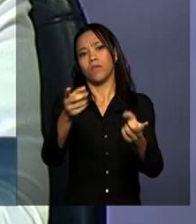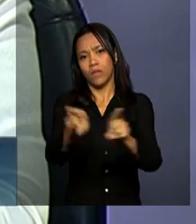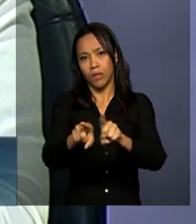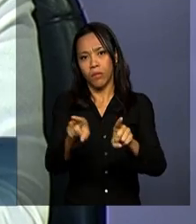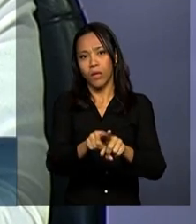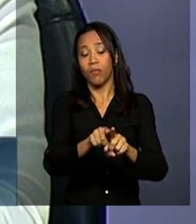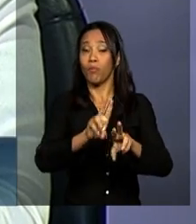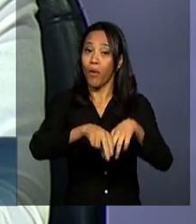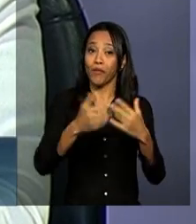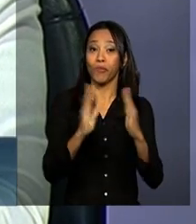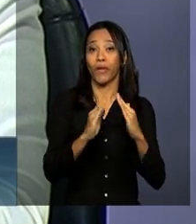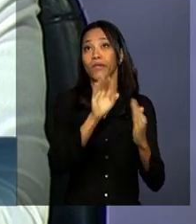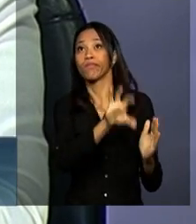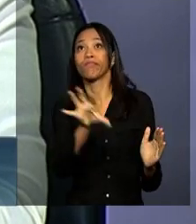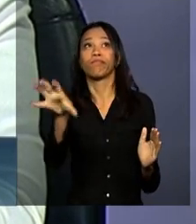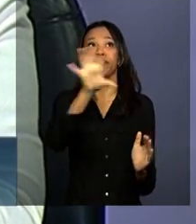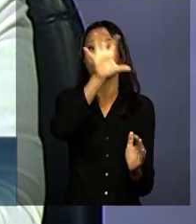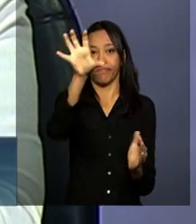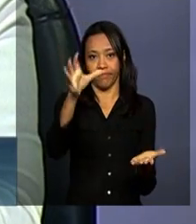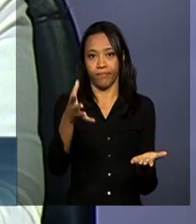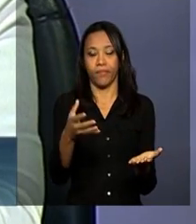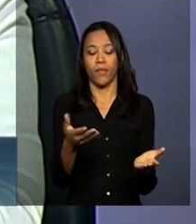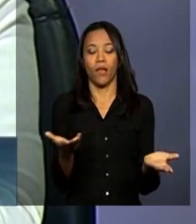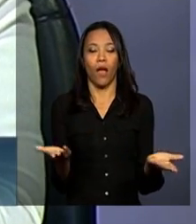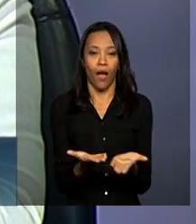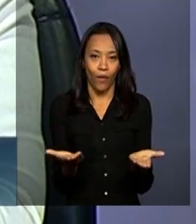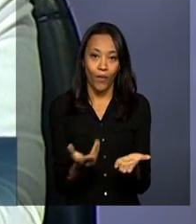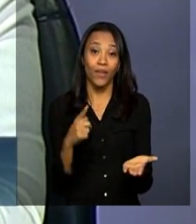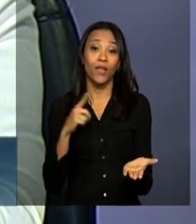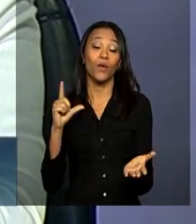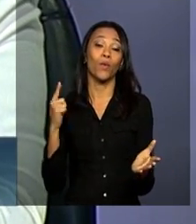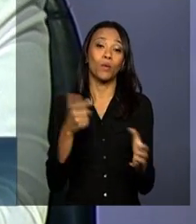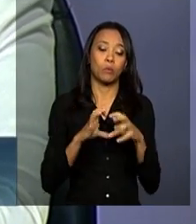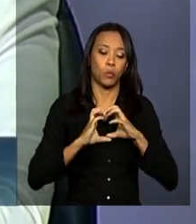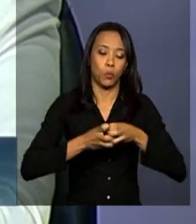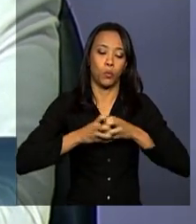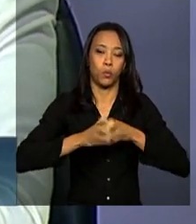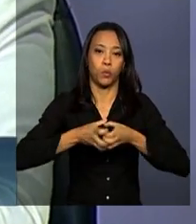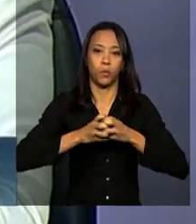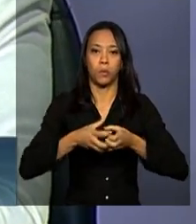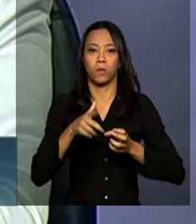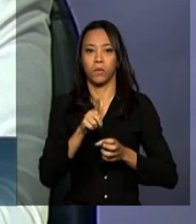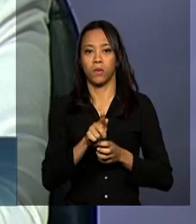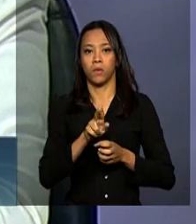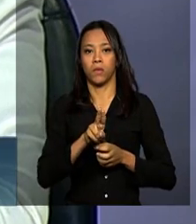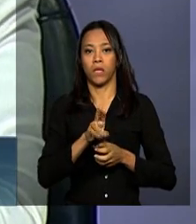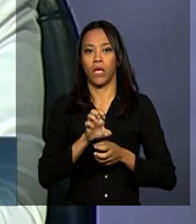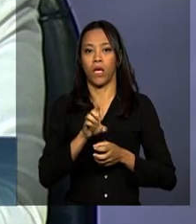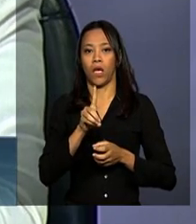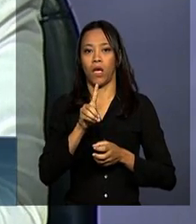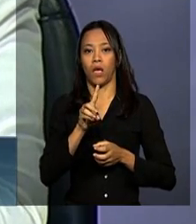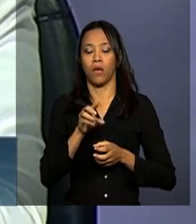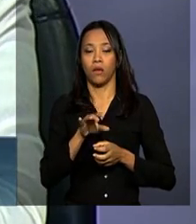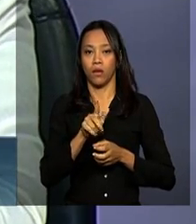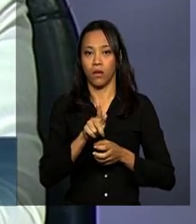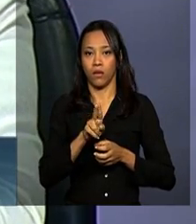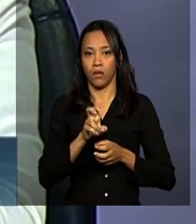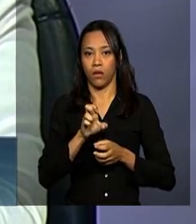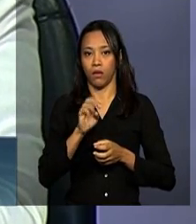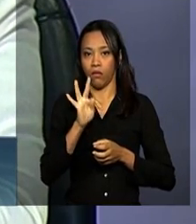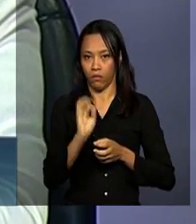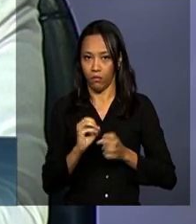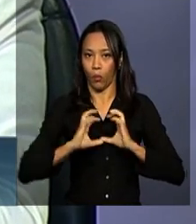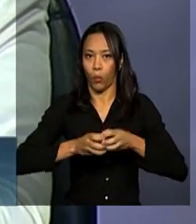regional. Agora, tem um gueto no nosso país, tem uma área reservada às